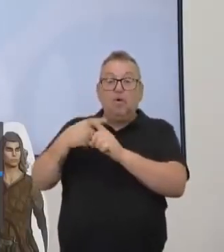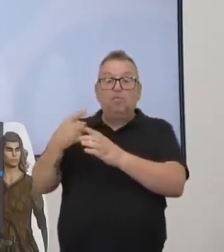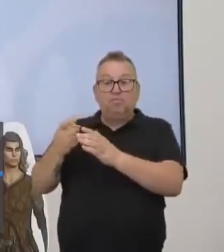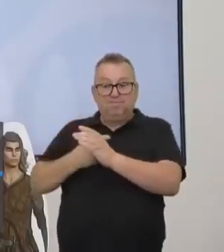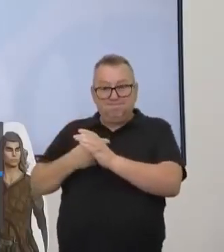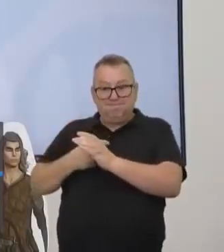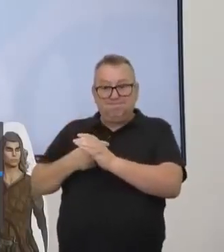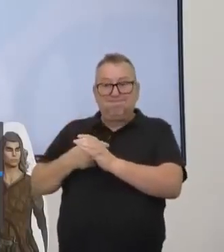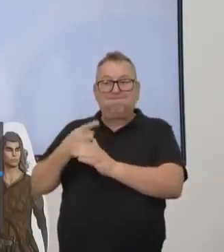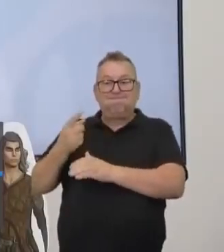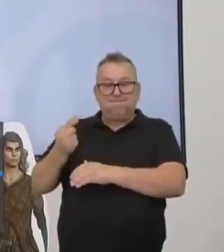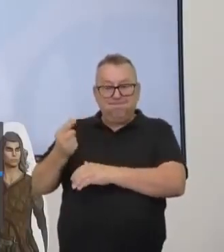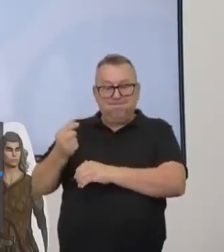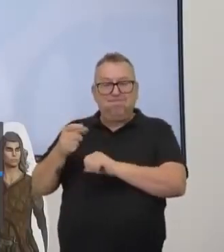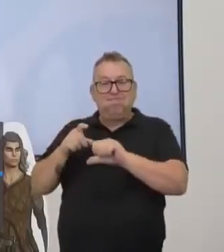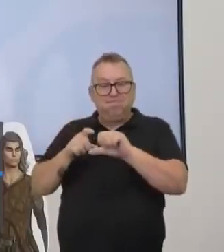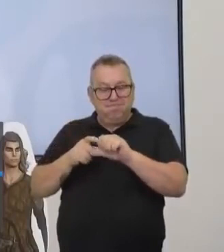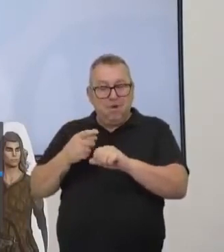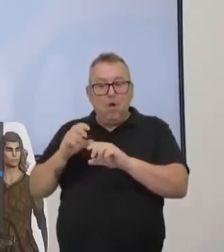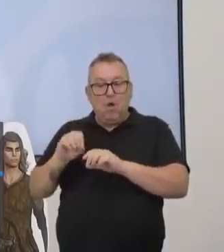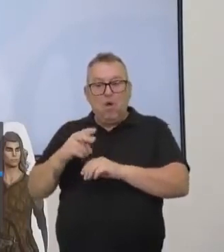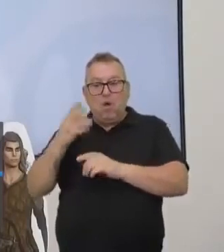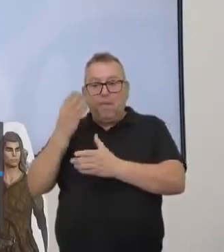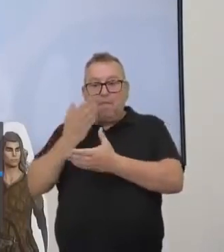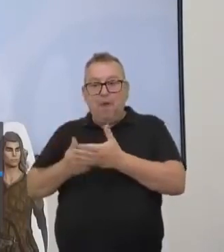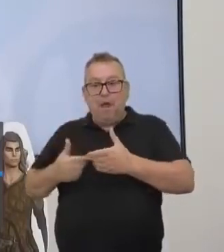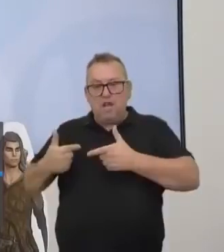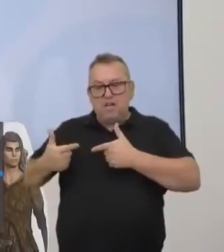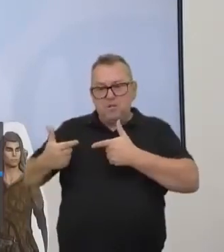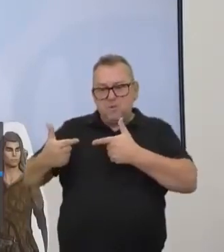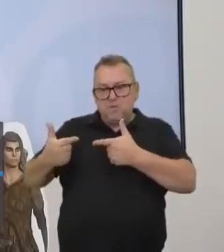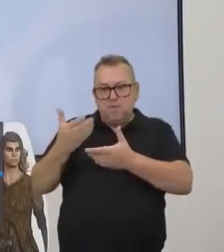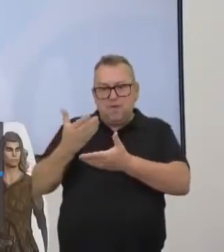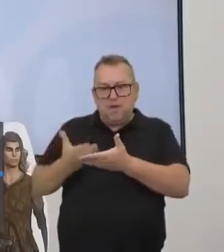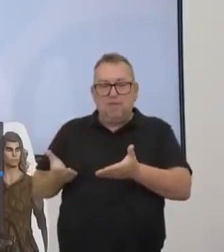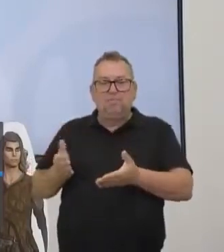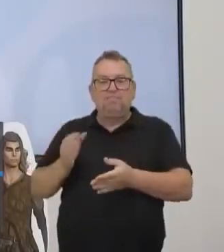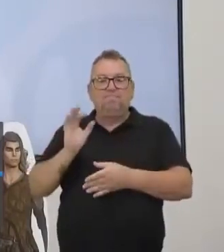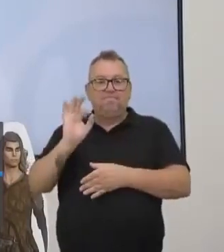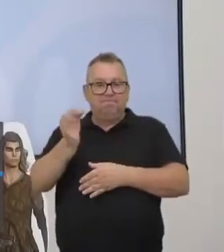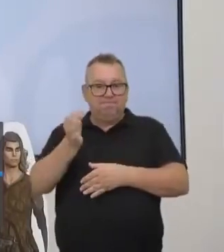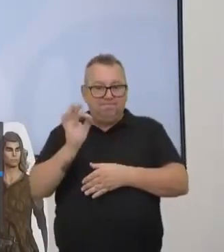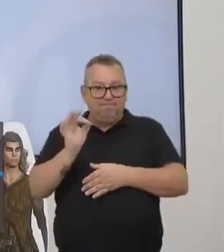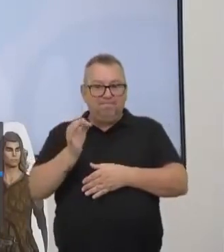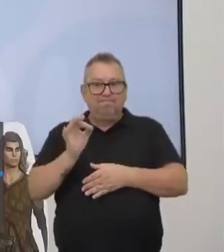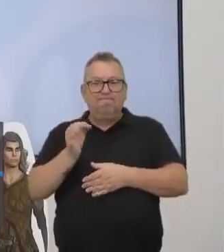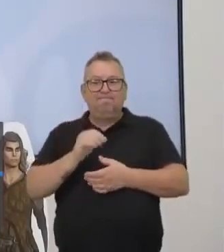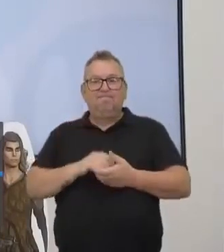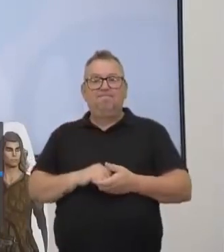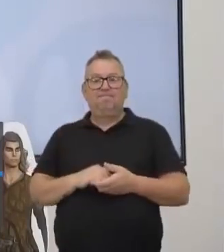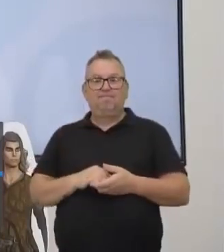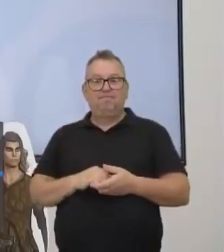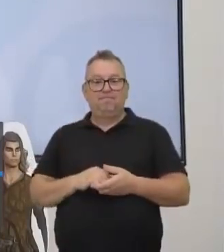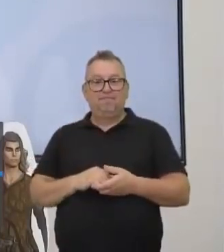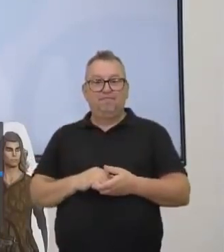devendo, né, ou dívidas, ou porque eles perderam alguma guerra. Legal, Laís. Deixa eu ver aqui, ó. Os servos, agora ela